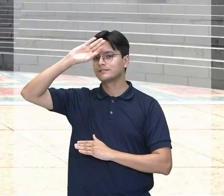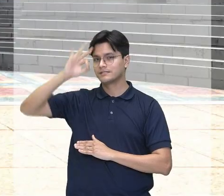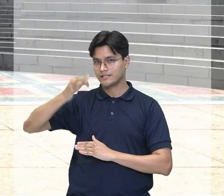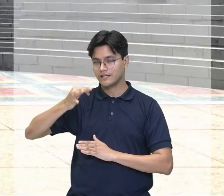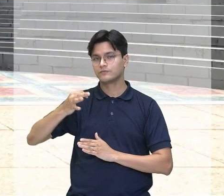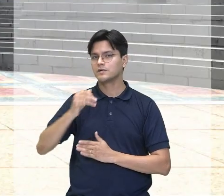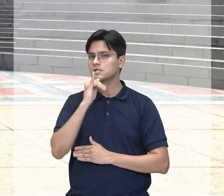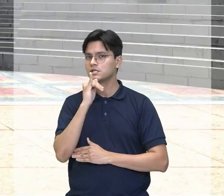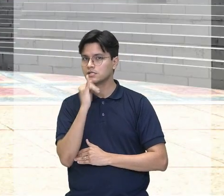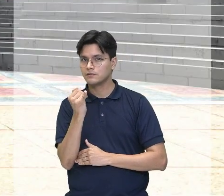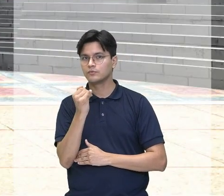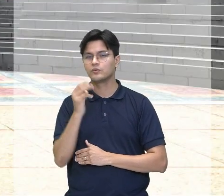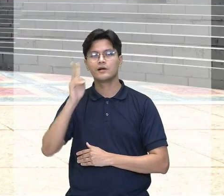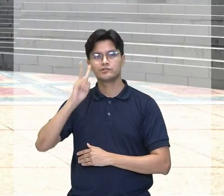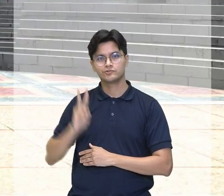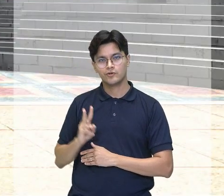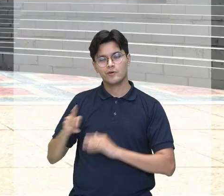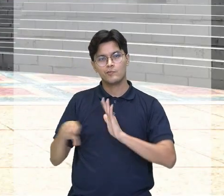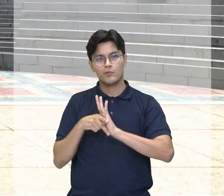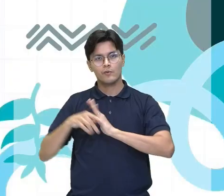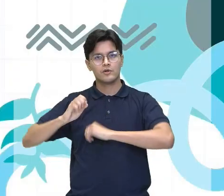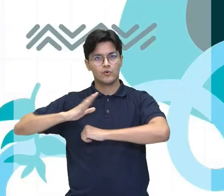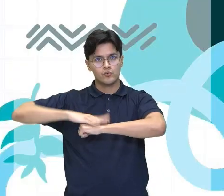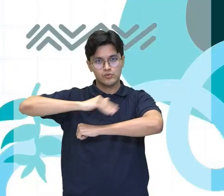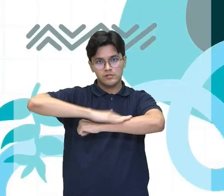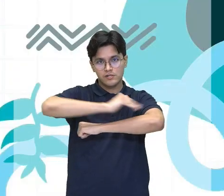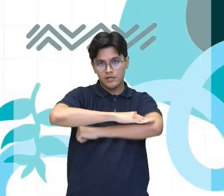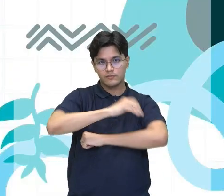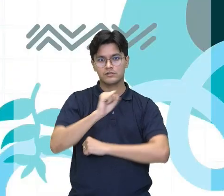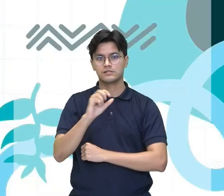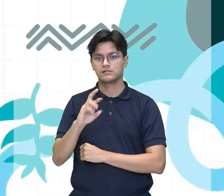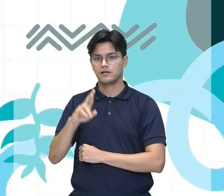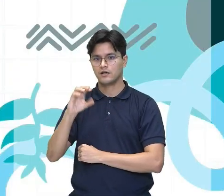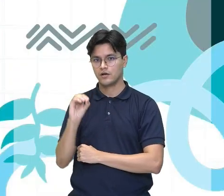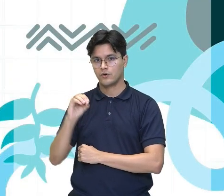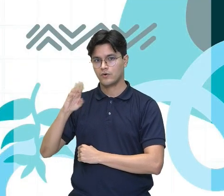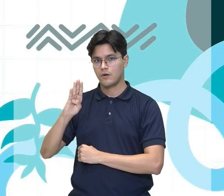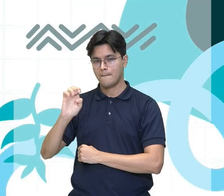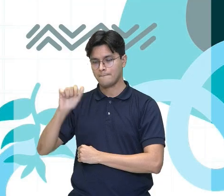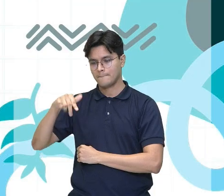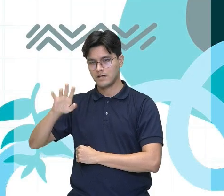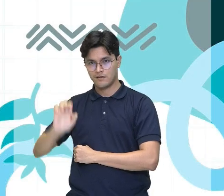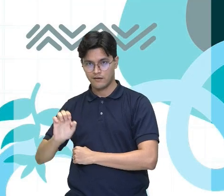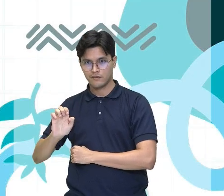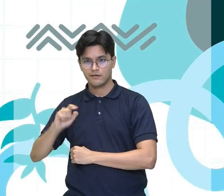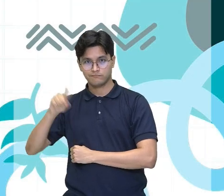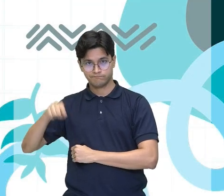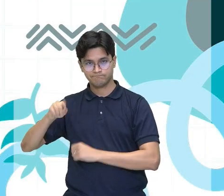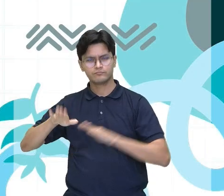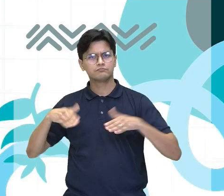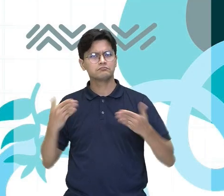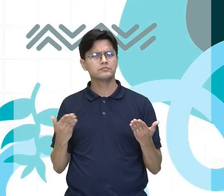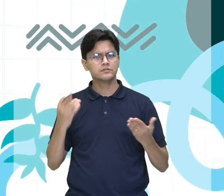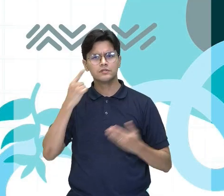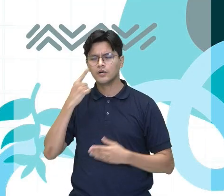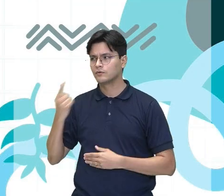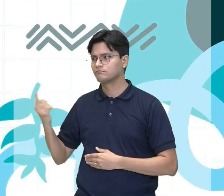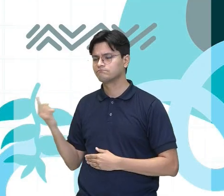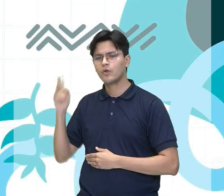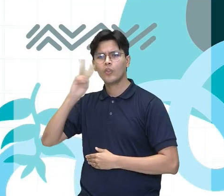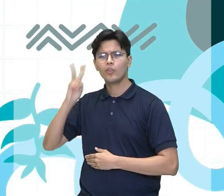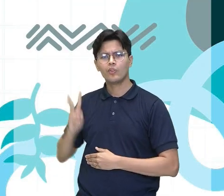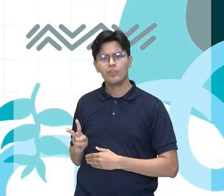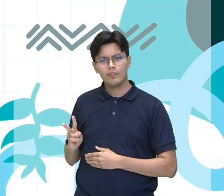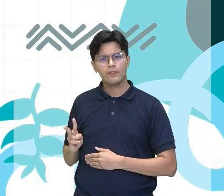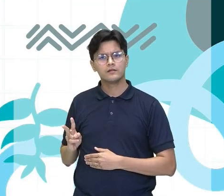parte. Então, tem uma perguntinha para vocês. O que podemos perceber na história do